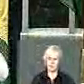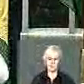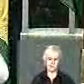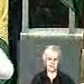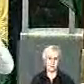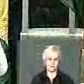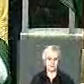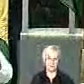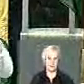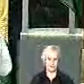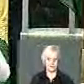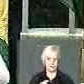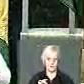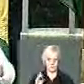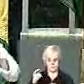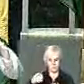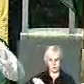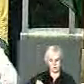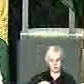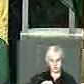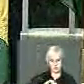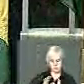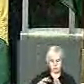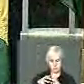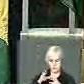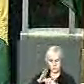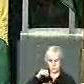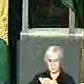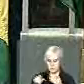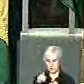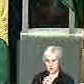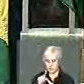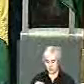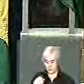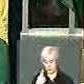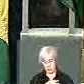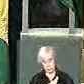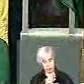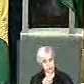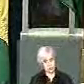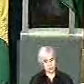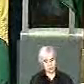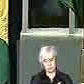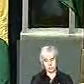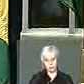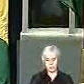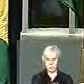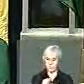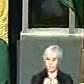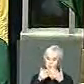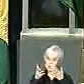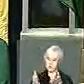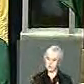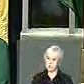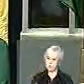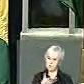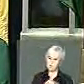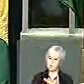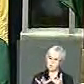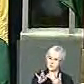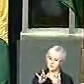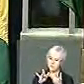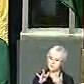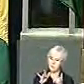nos trouxe nas eleições, mas nós que fomos às ruas, nós que estivemos em contato com a sociedade,